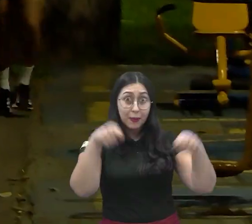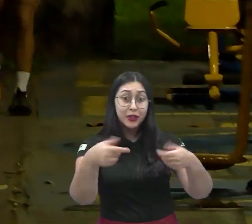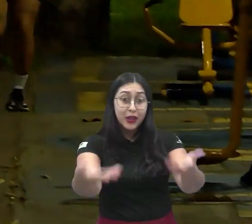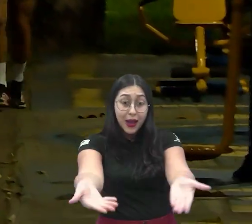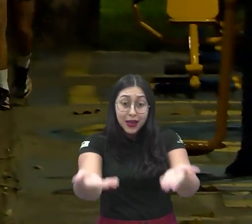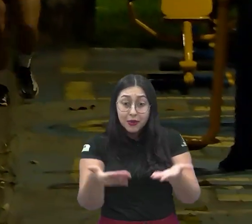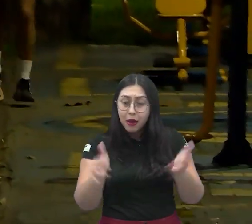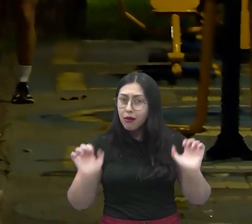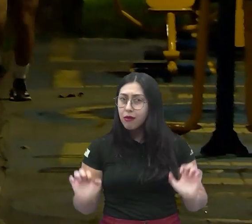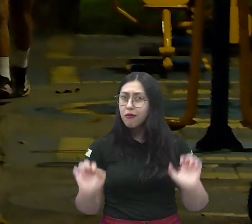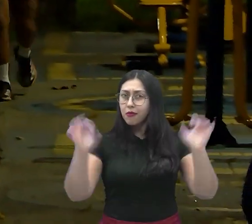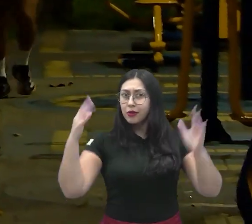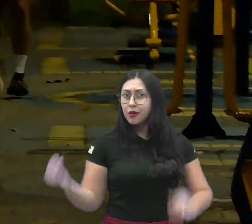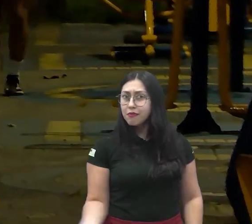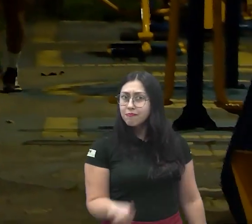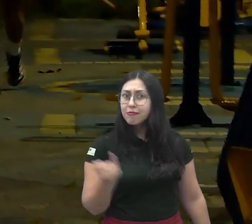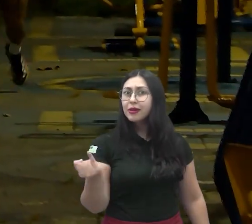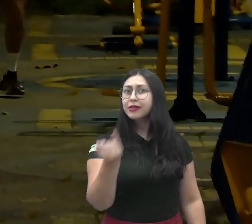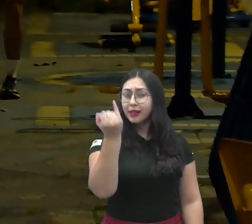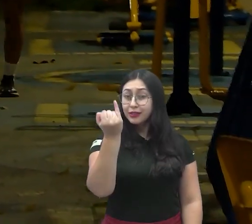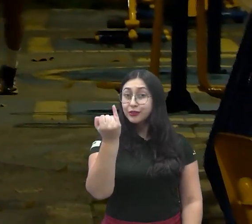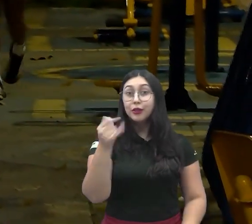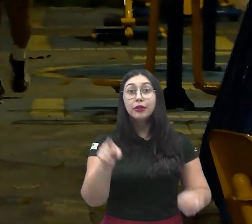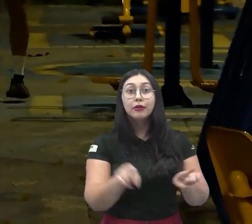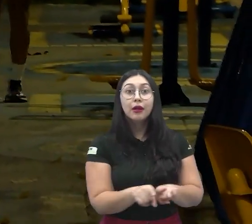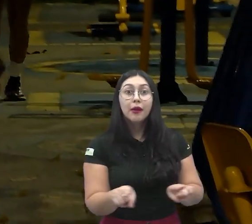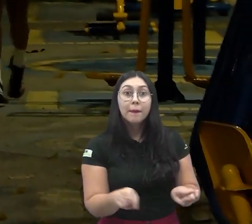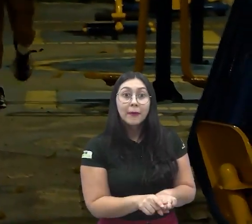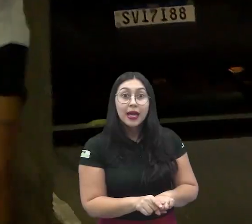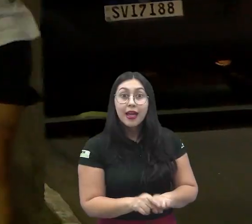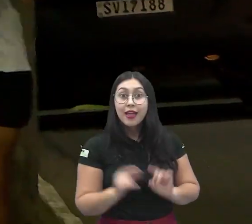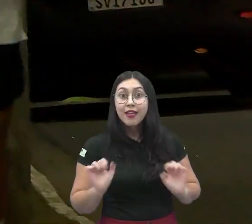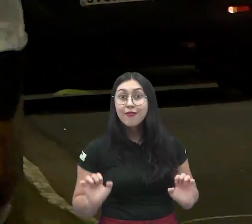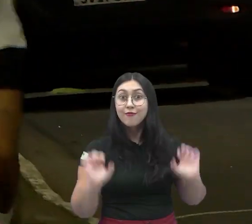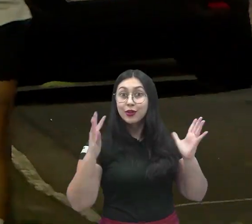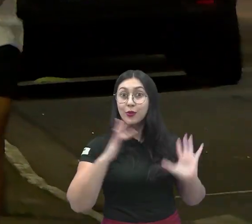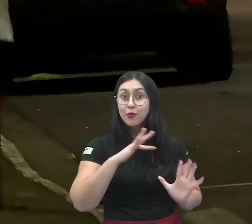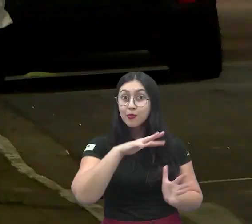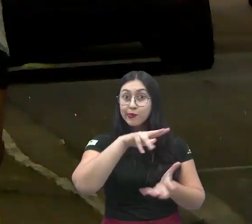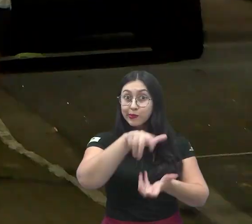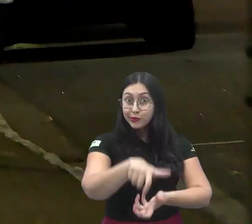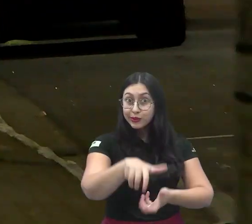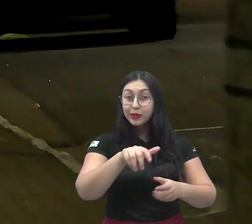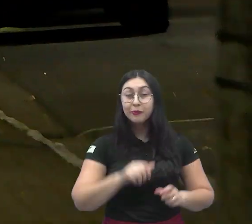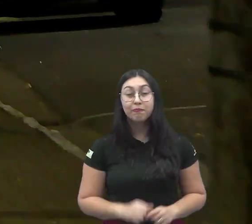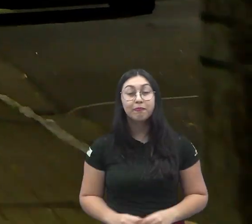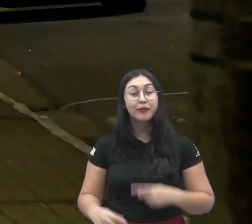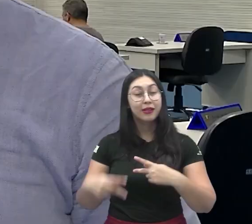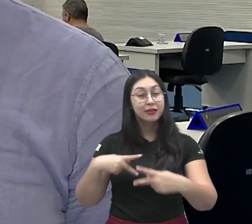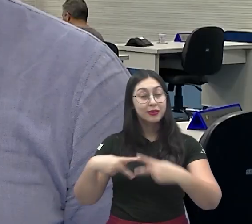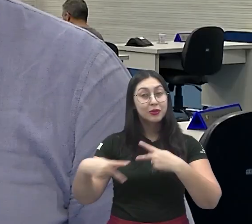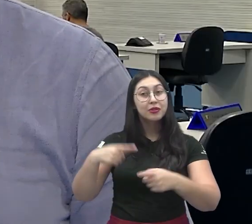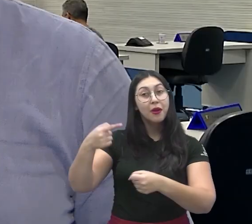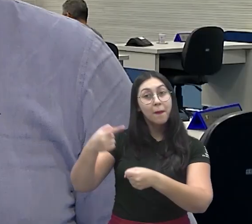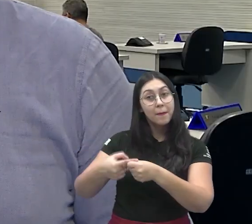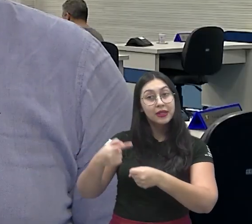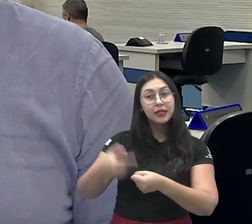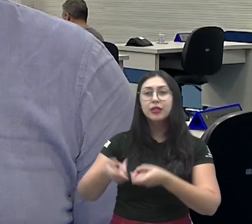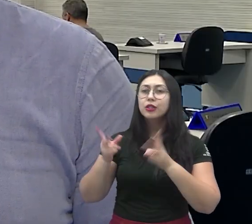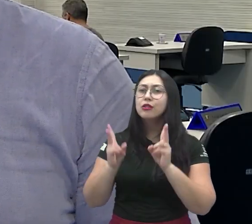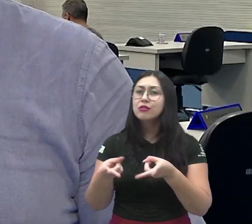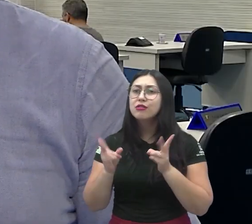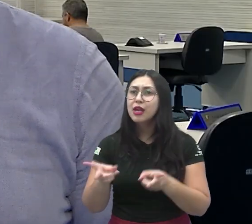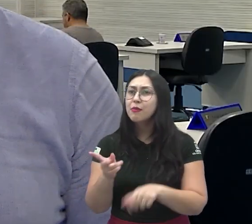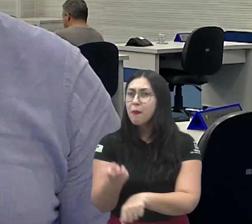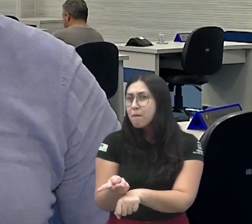dos Campos poderá sediar eventos importantes da modalidade, incluindo provas internacionais. São José